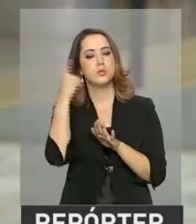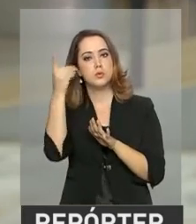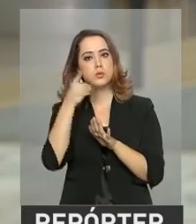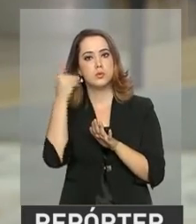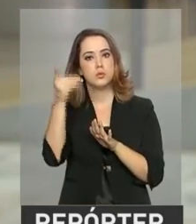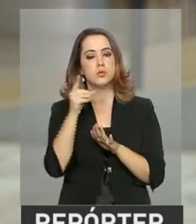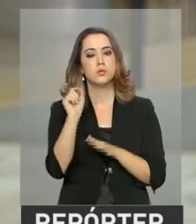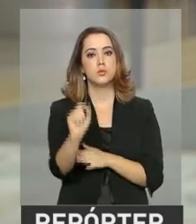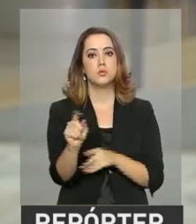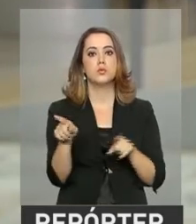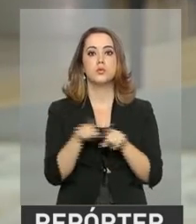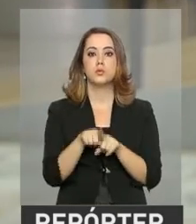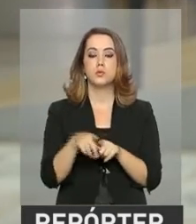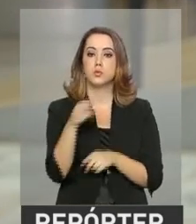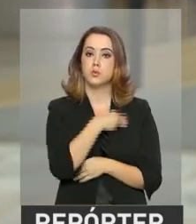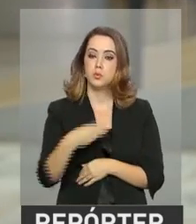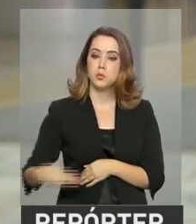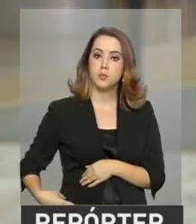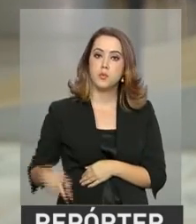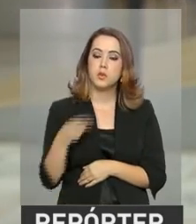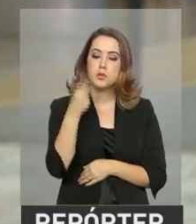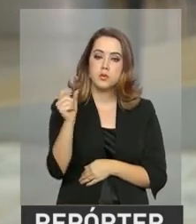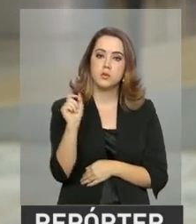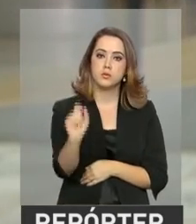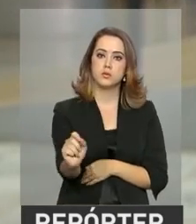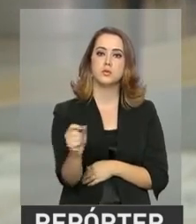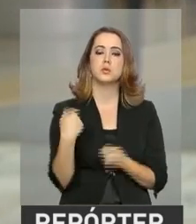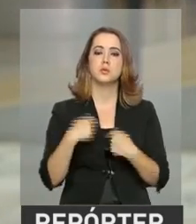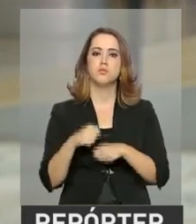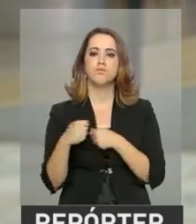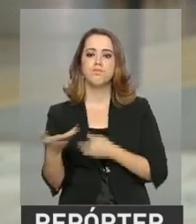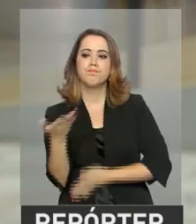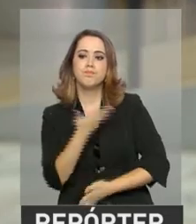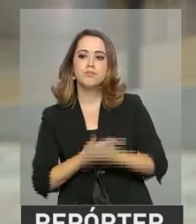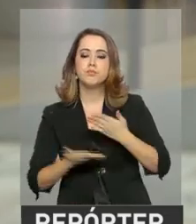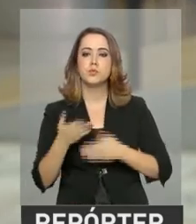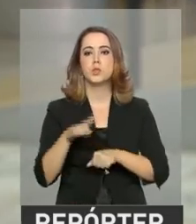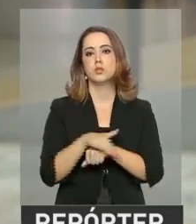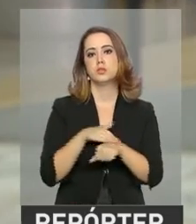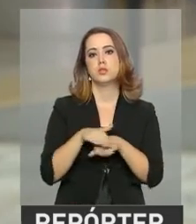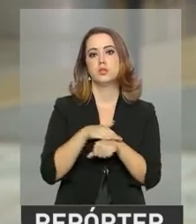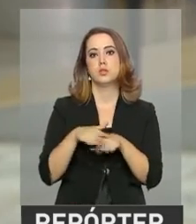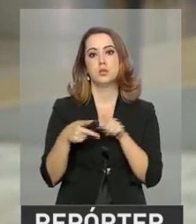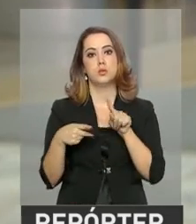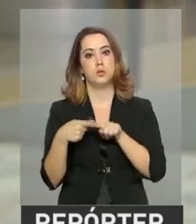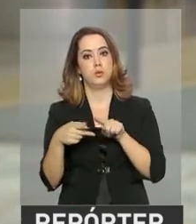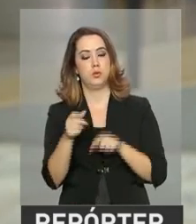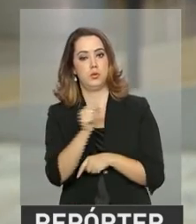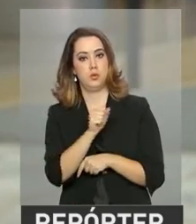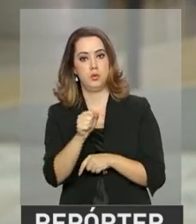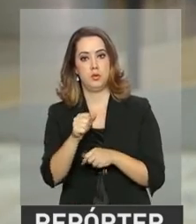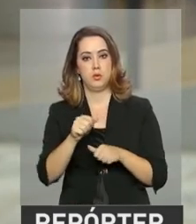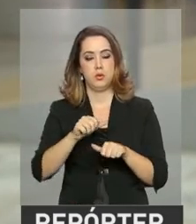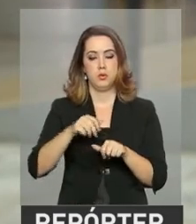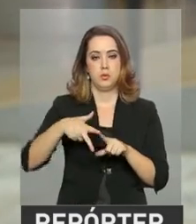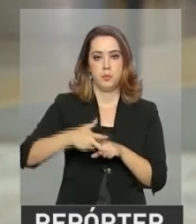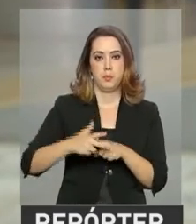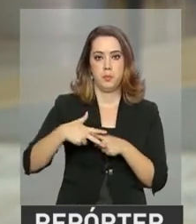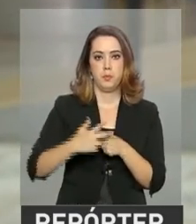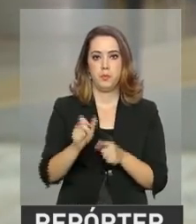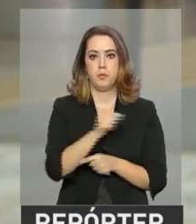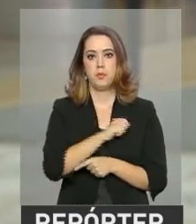Henrique Meirelles disse ainda que precisam ser discutidas outras duas questões, a reforma da Previdência e as mudanças na lei